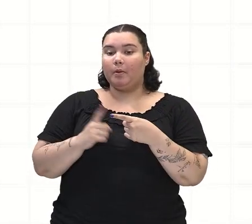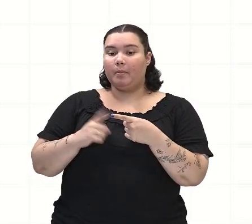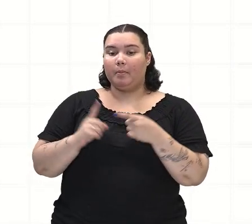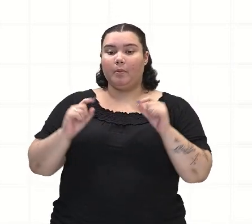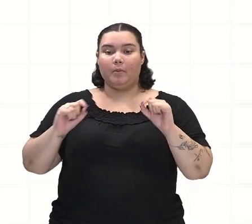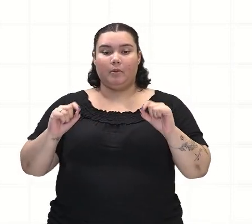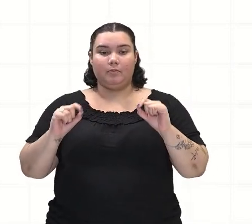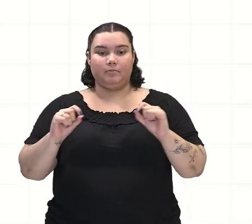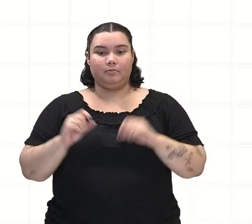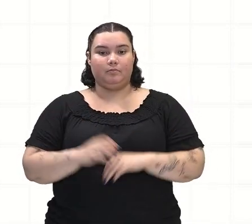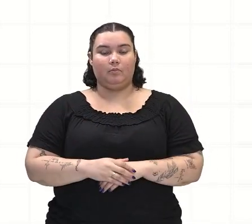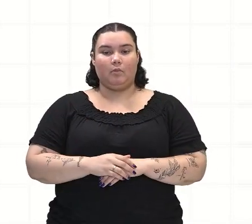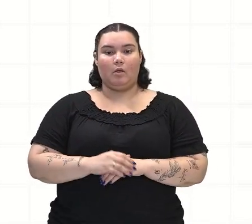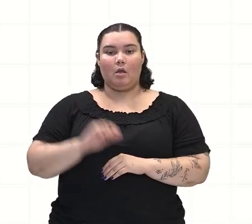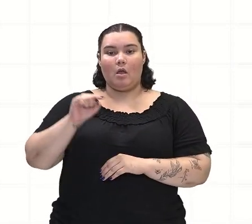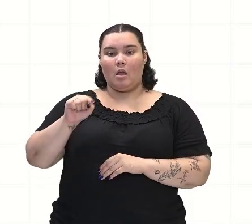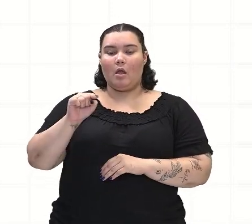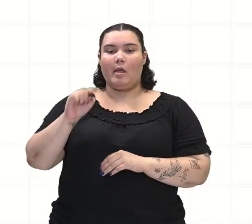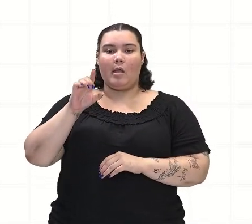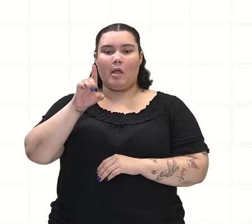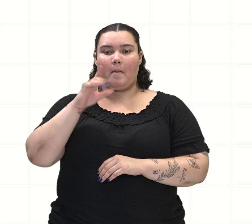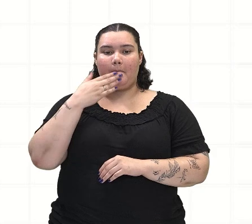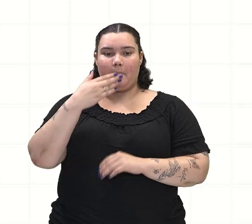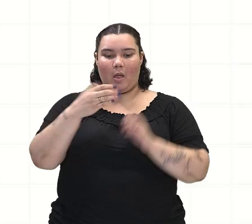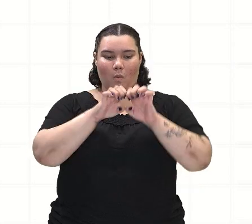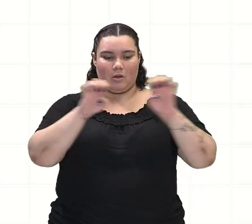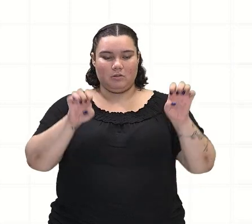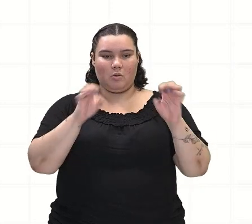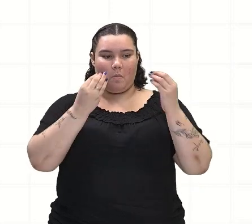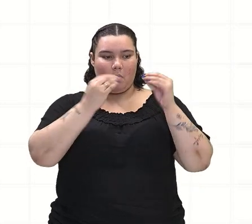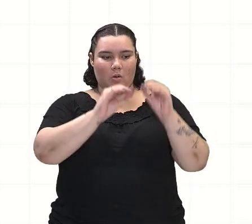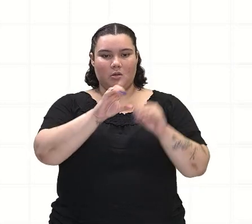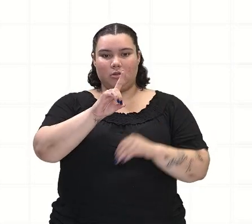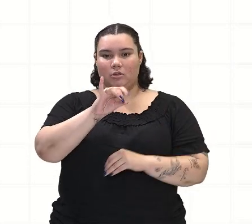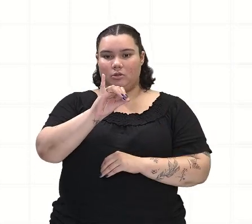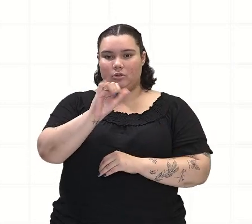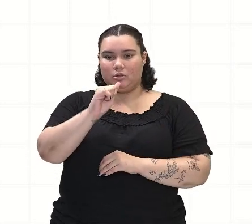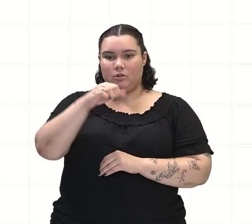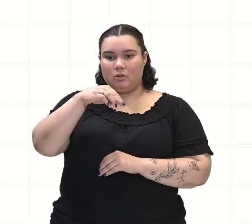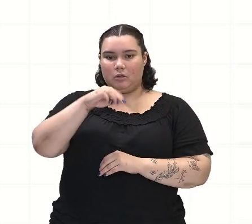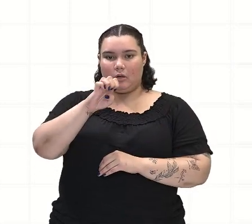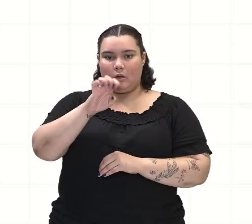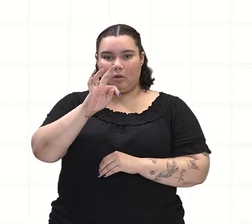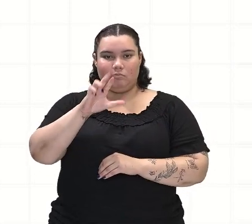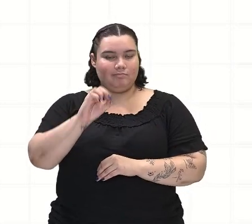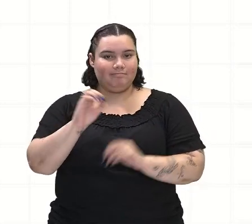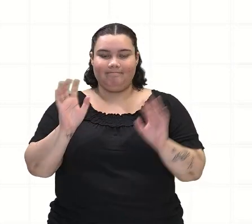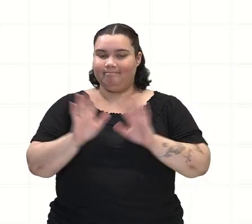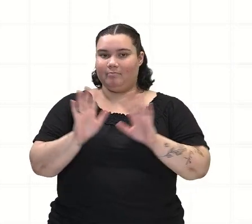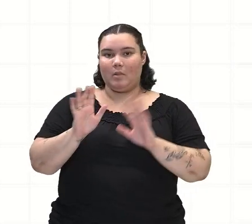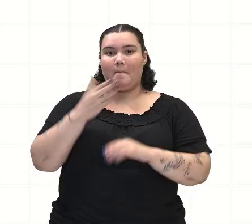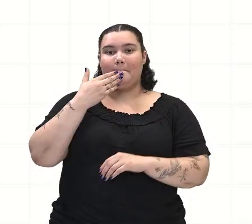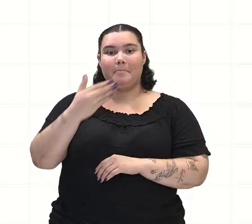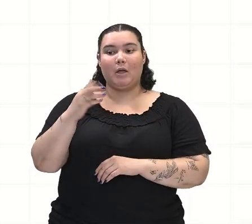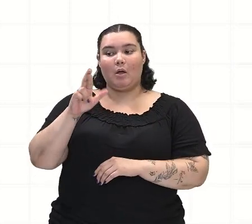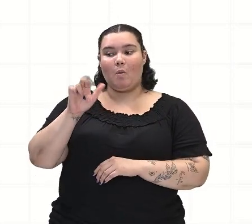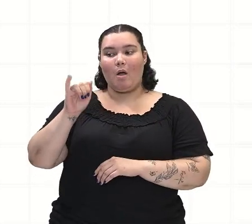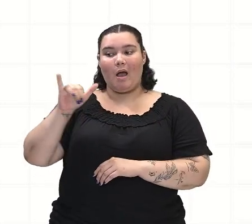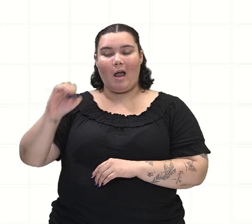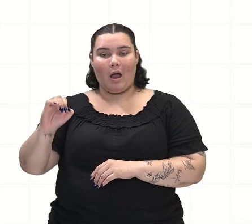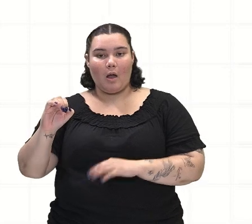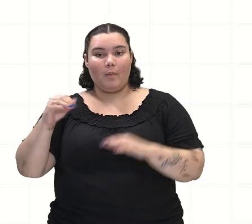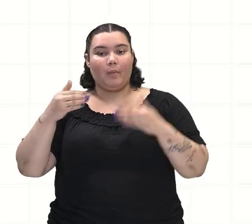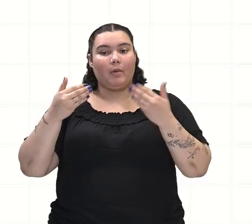é que a fórmula não está pedindo diâmetro, né? A fórmula ela é com raio,